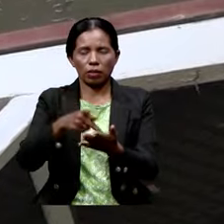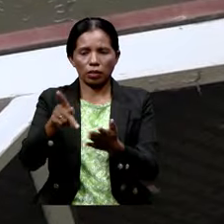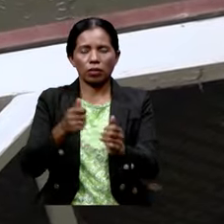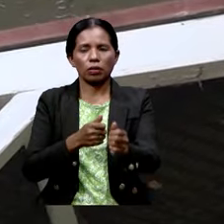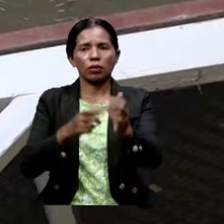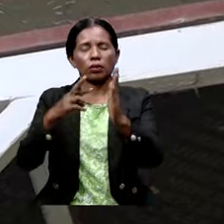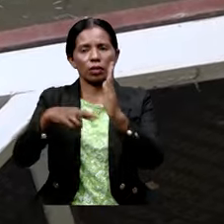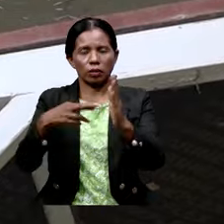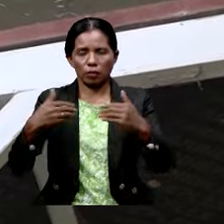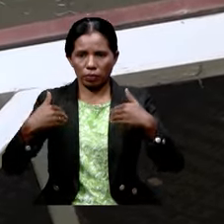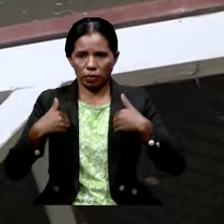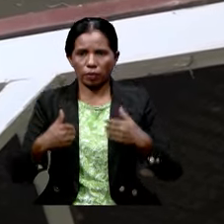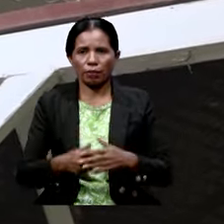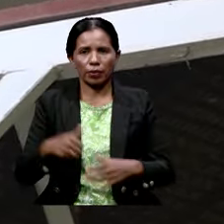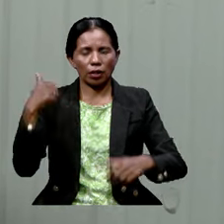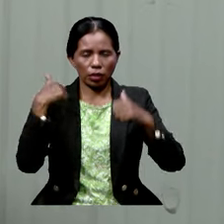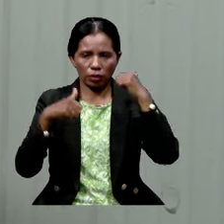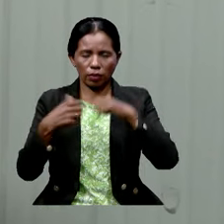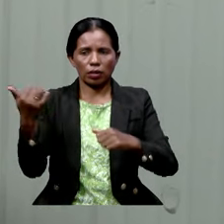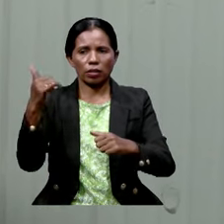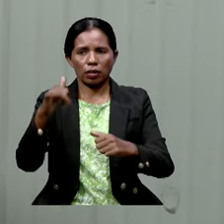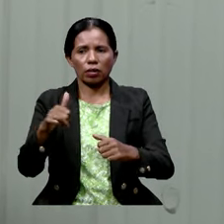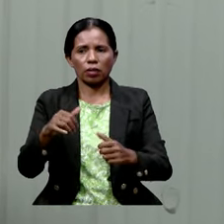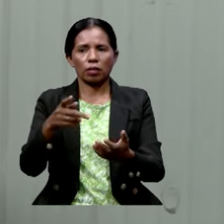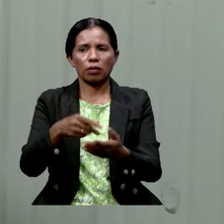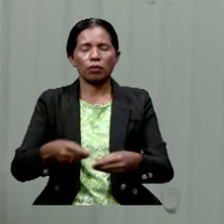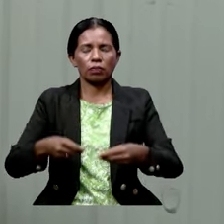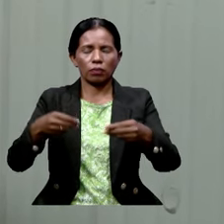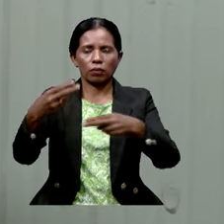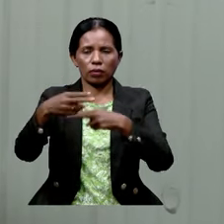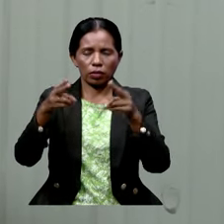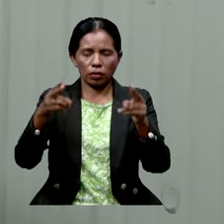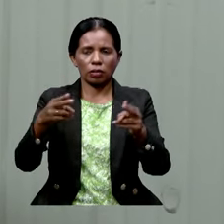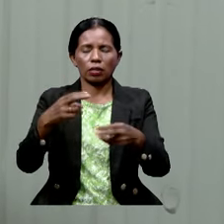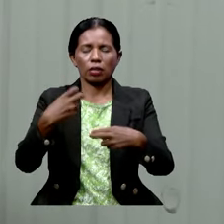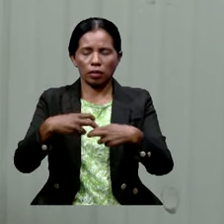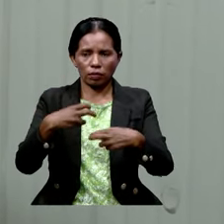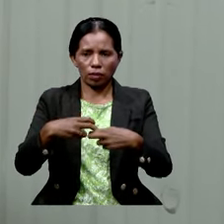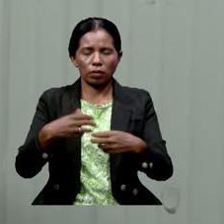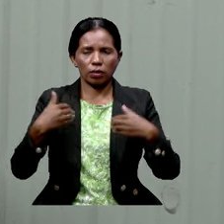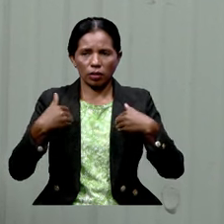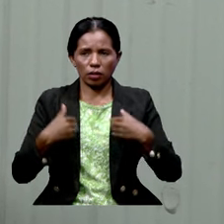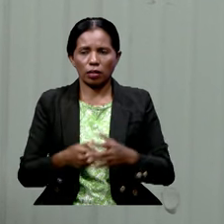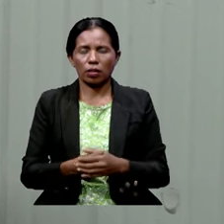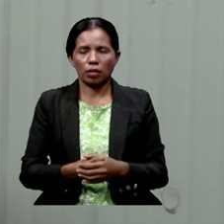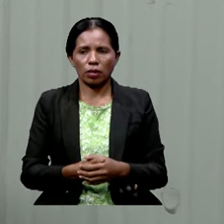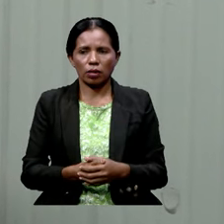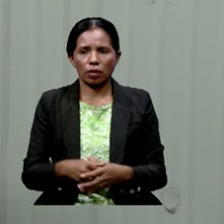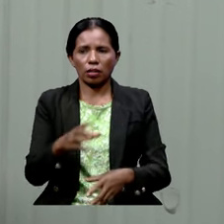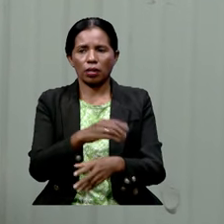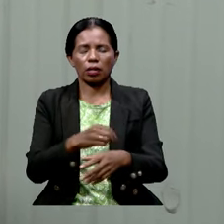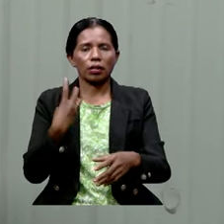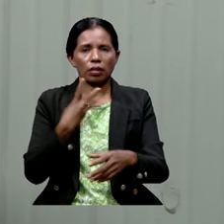nebe estabeleceu na. Atividade se nebe aluga, quarto ba aluga nini risco ia. Risco ia risco se nema ca risco ira